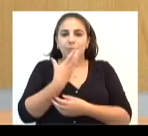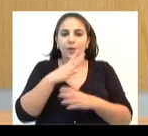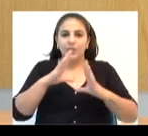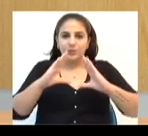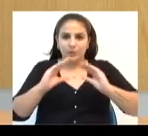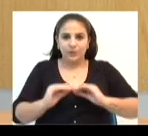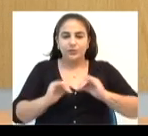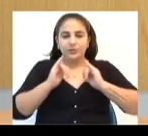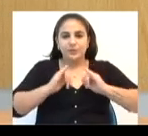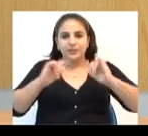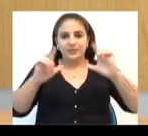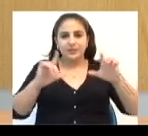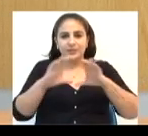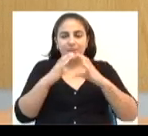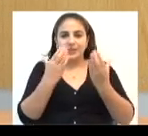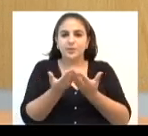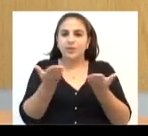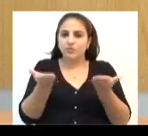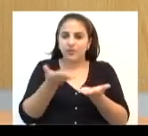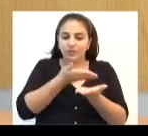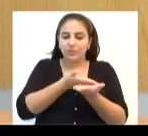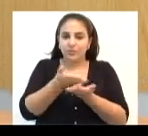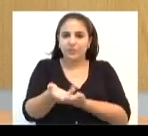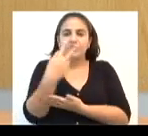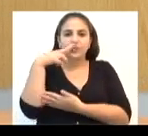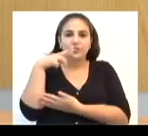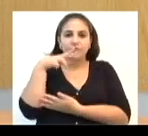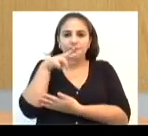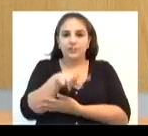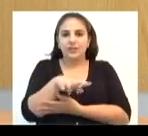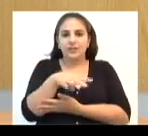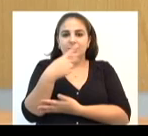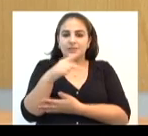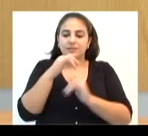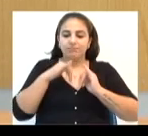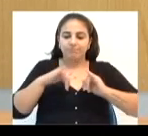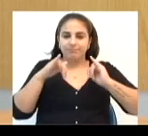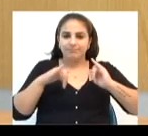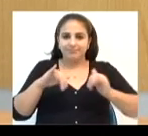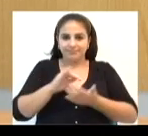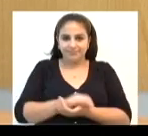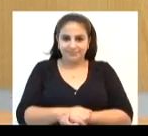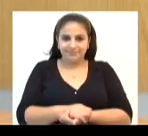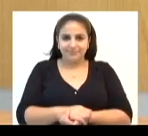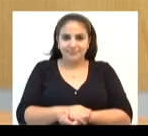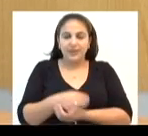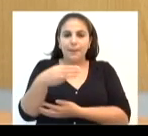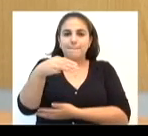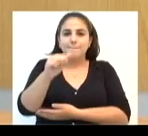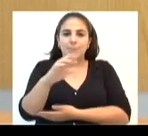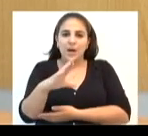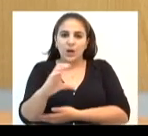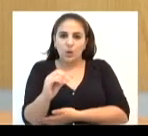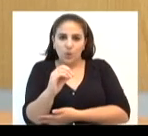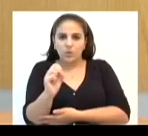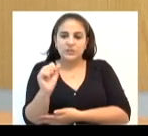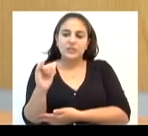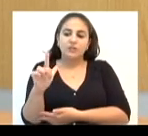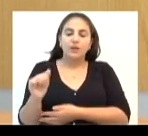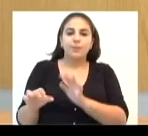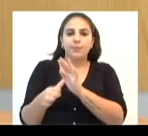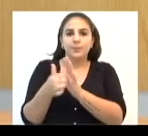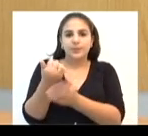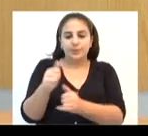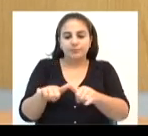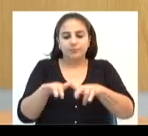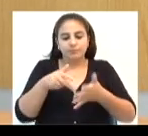Boa noite, o Jornal da Câmara já está no ar e você vai ver nesta edição. Marcos da Silva é o primeiro orador